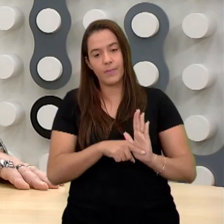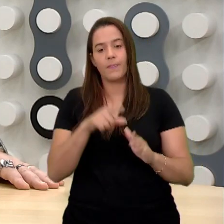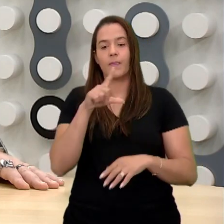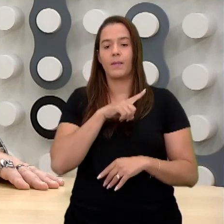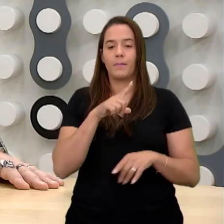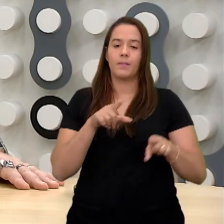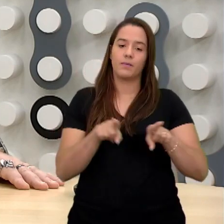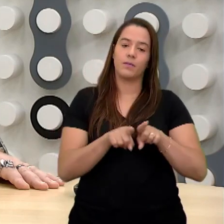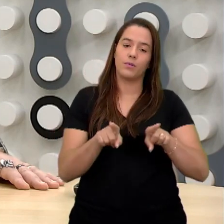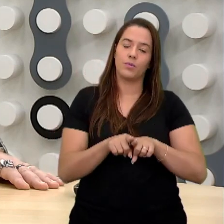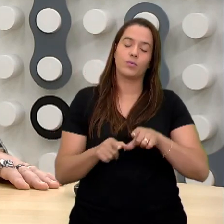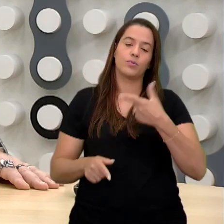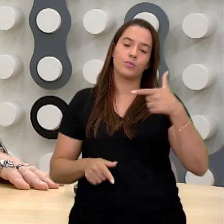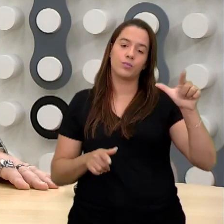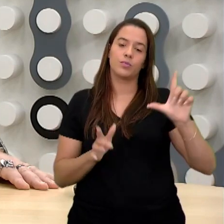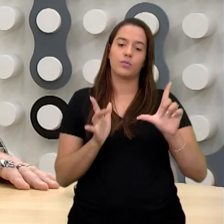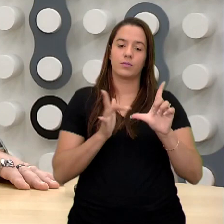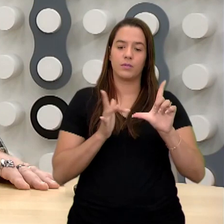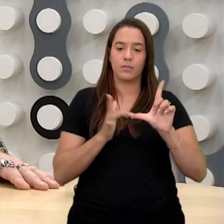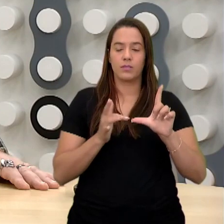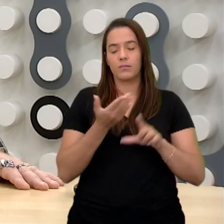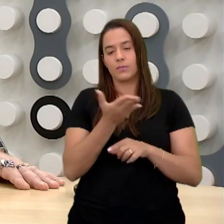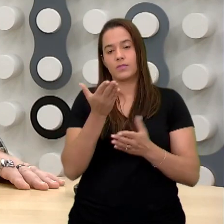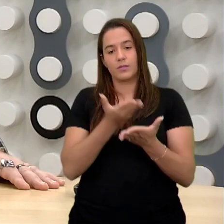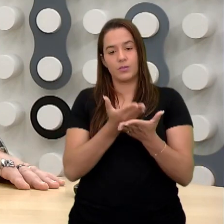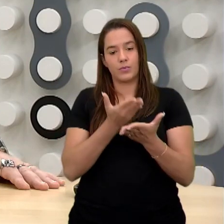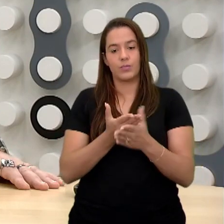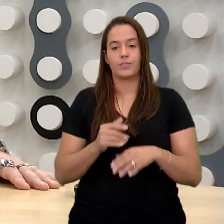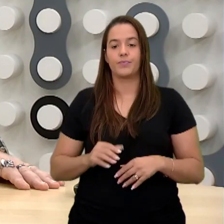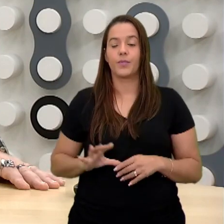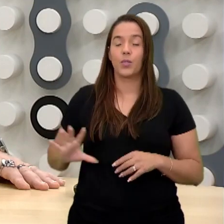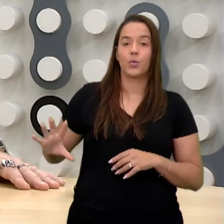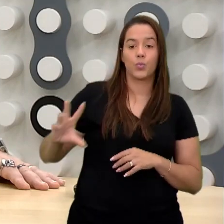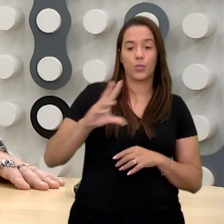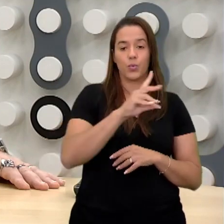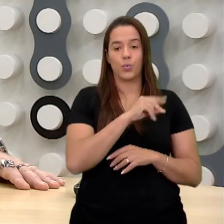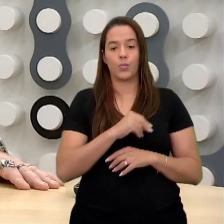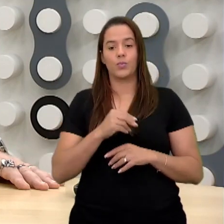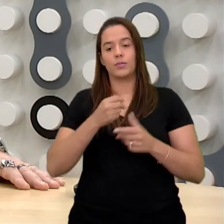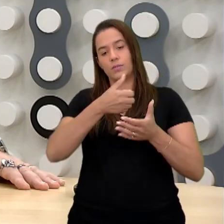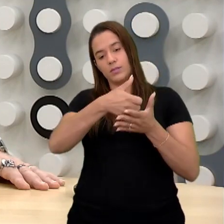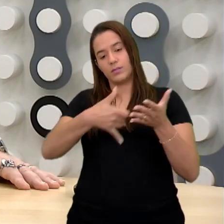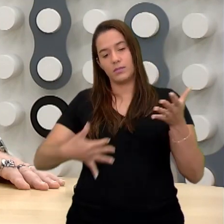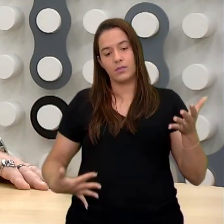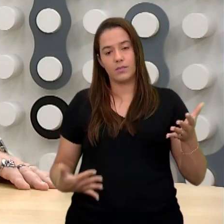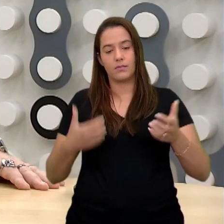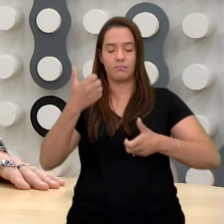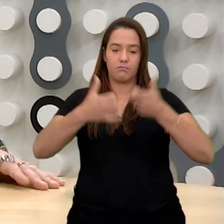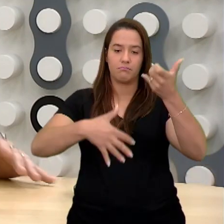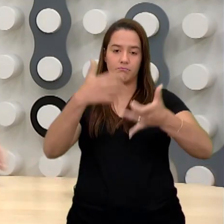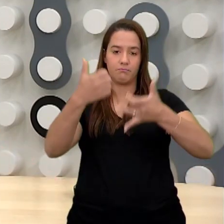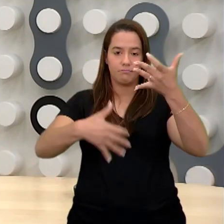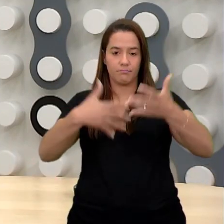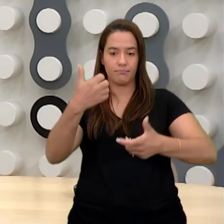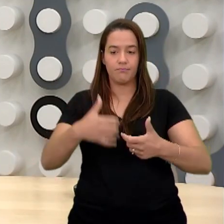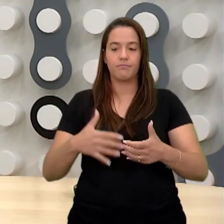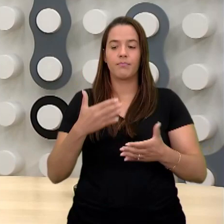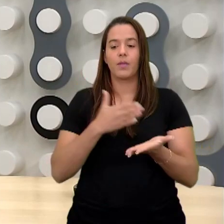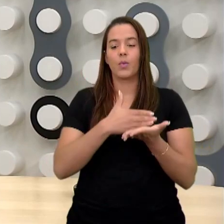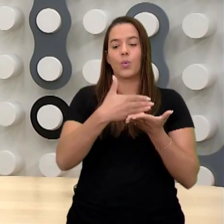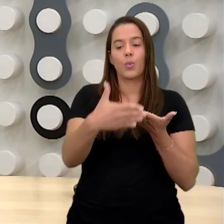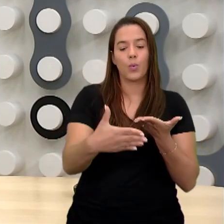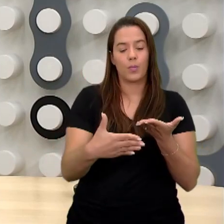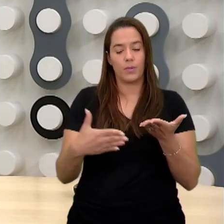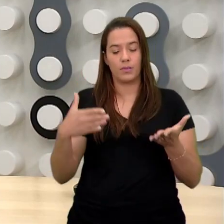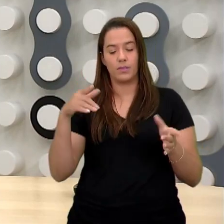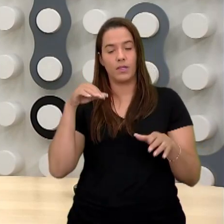links lá para vocês estarem estudando. E lembrando que toda essa parte aí, né, que nós introduzimos para vocês desde a